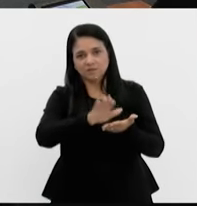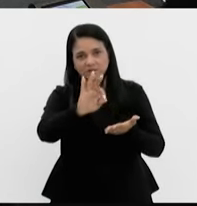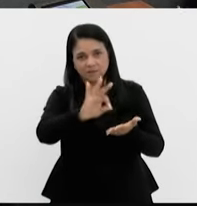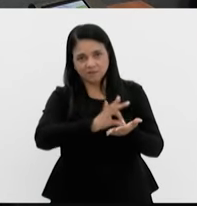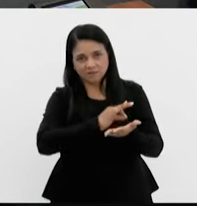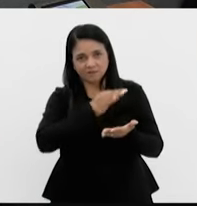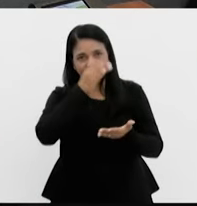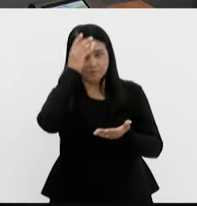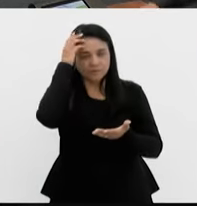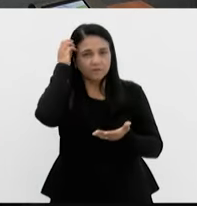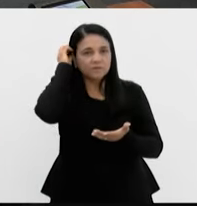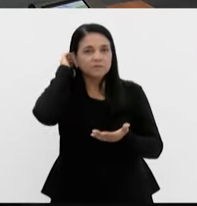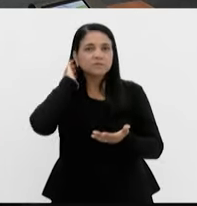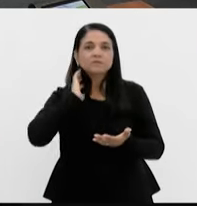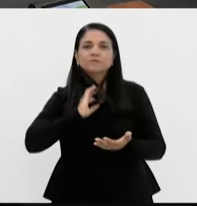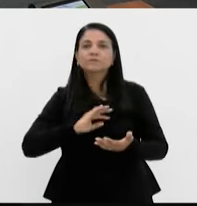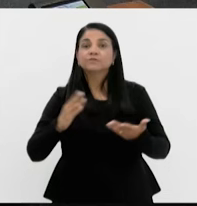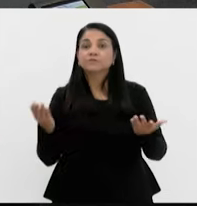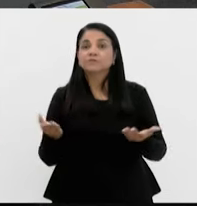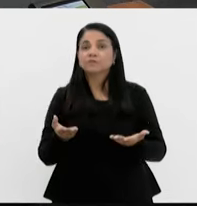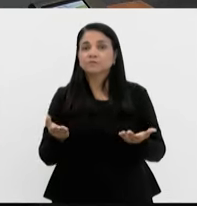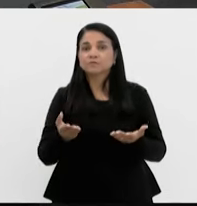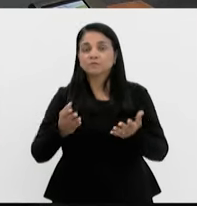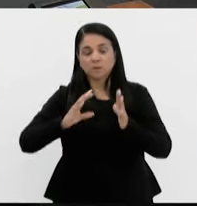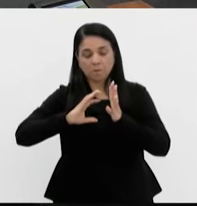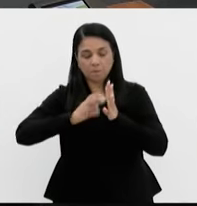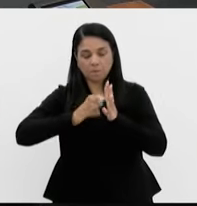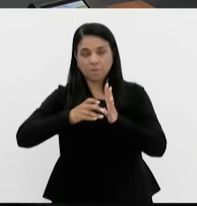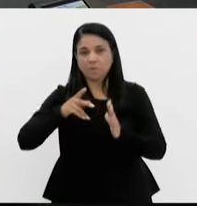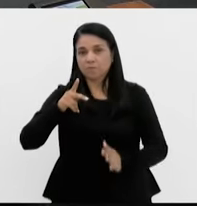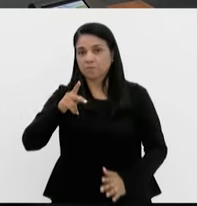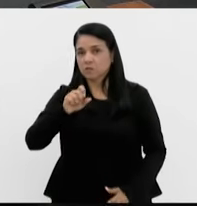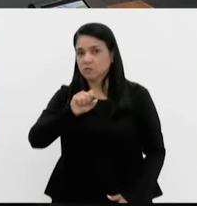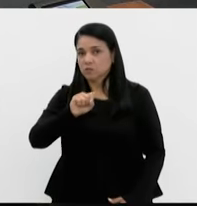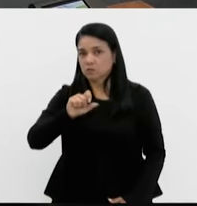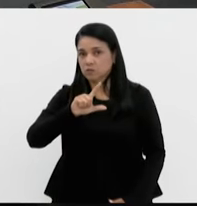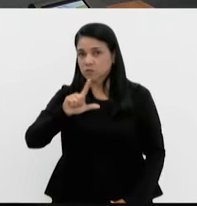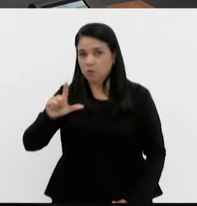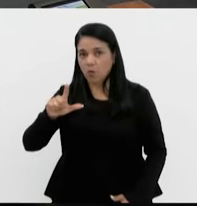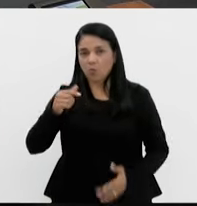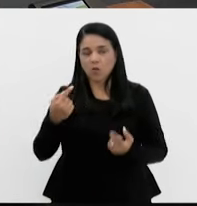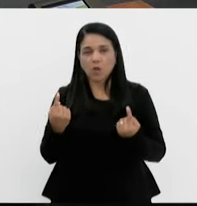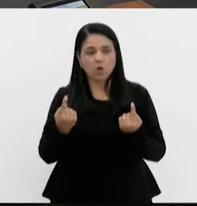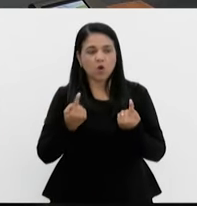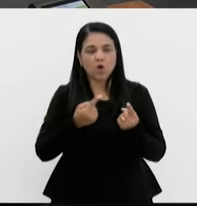a nossa piss a bancada do piss é